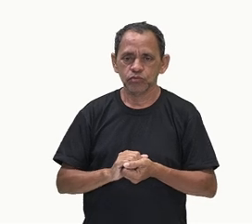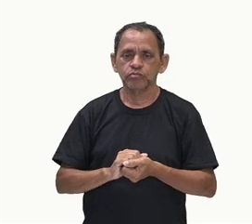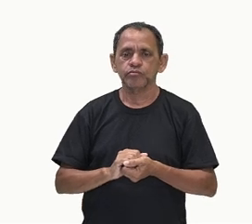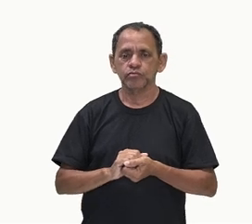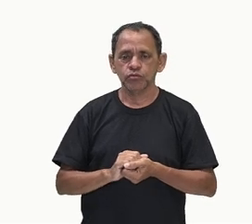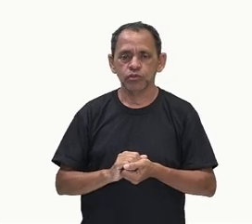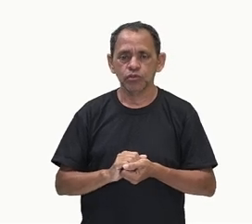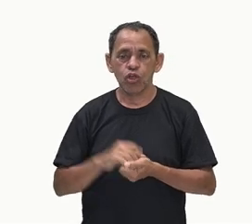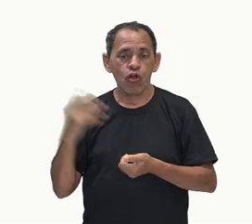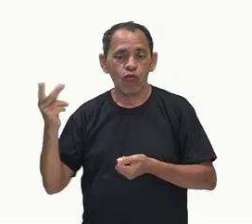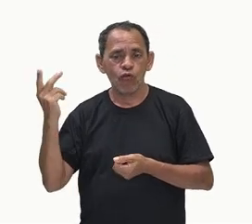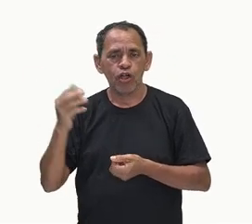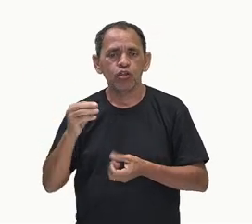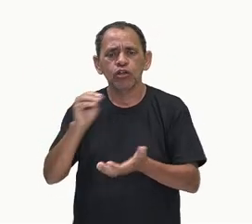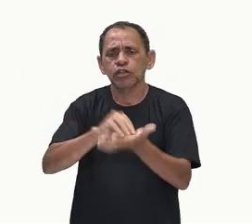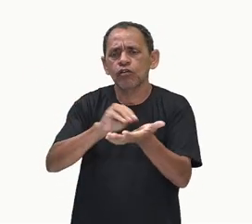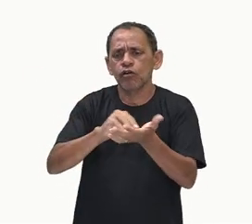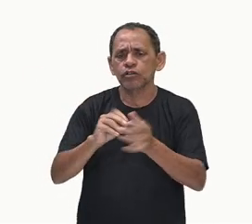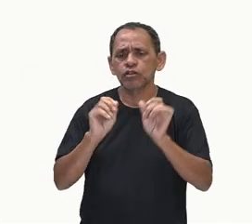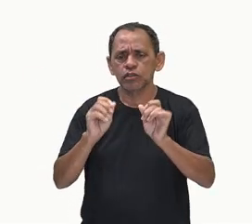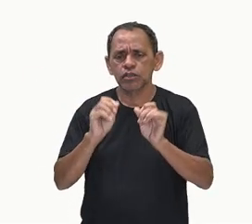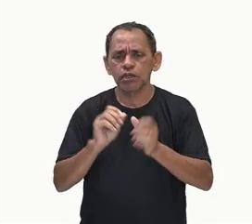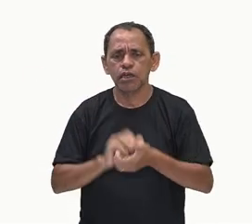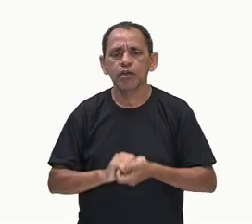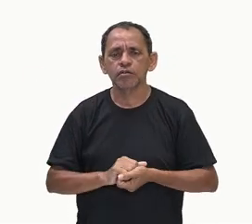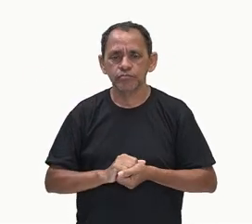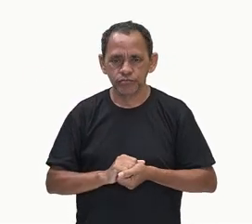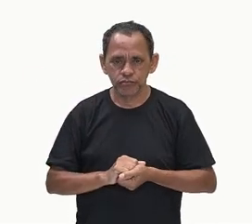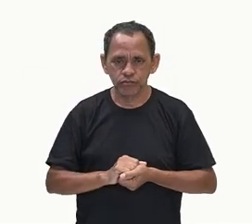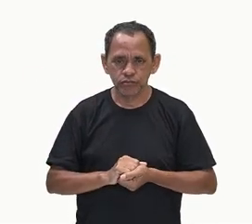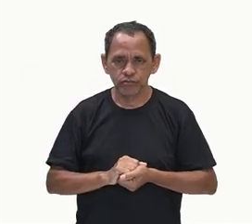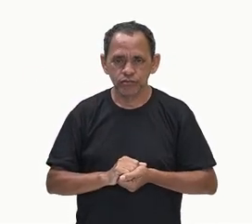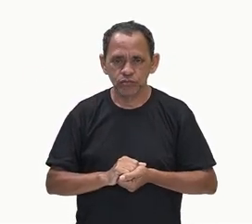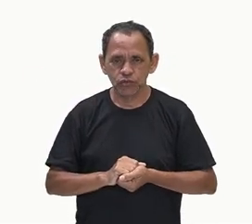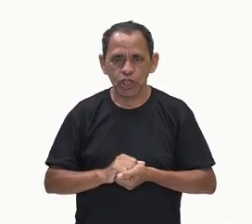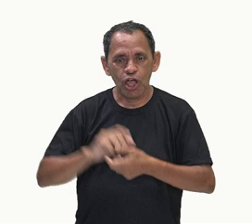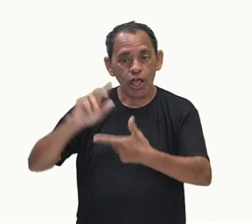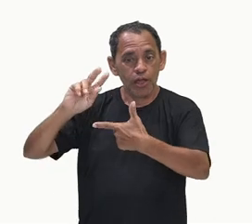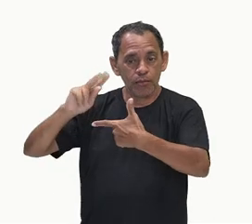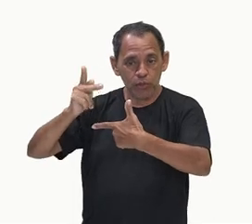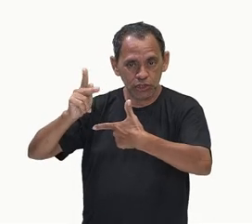que estava faltando que nesse caso é a